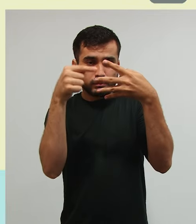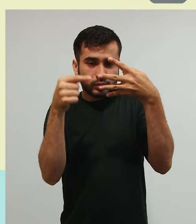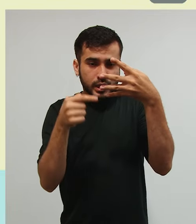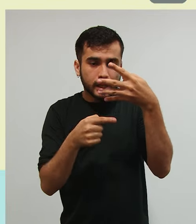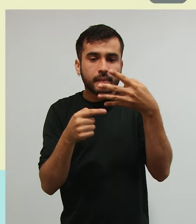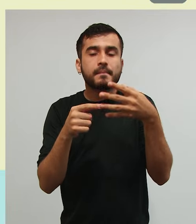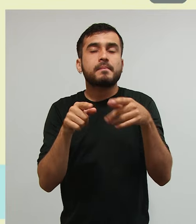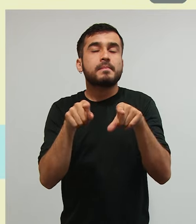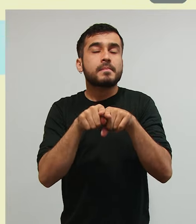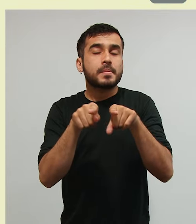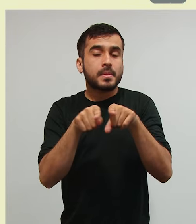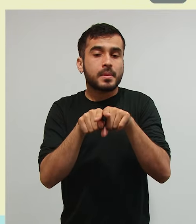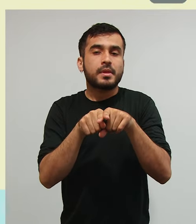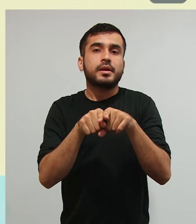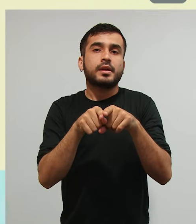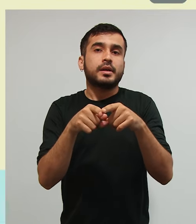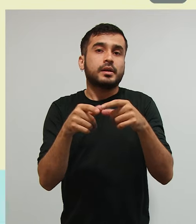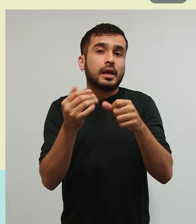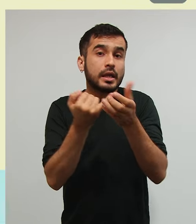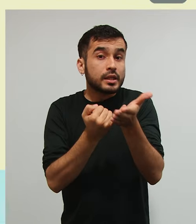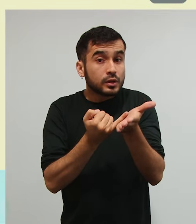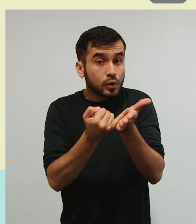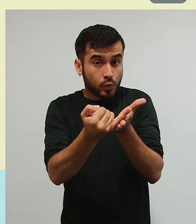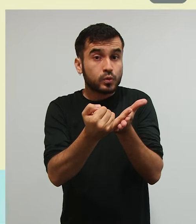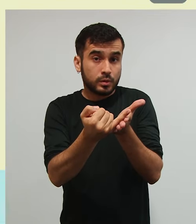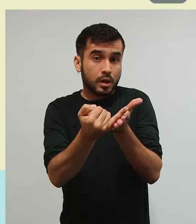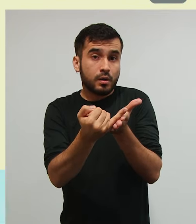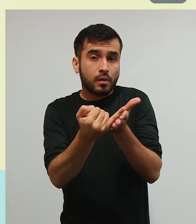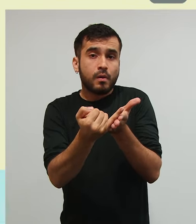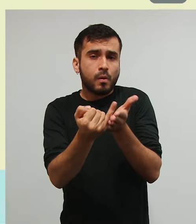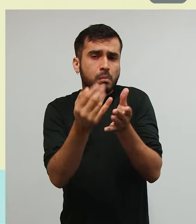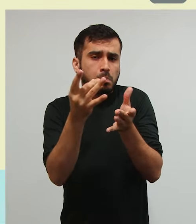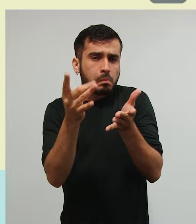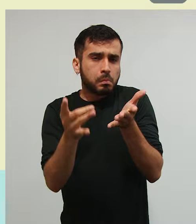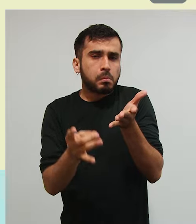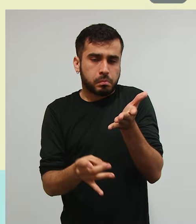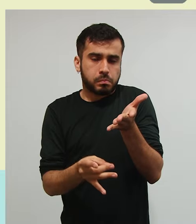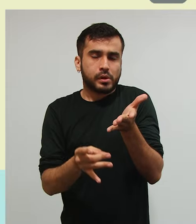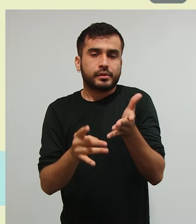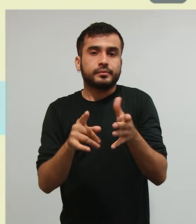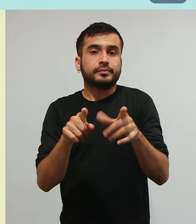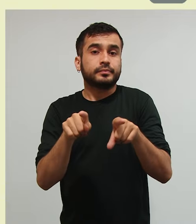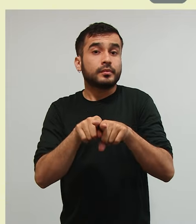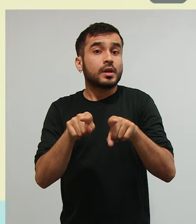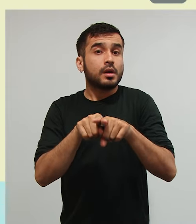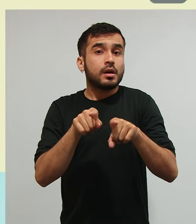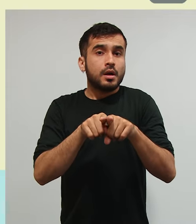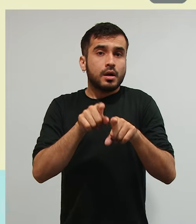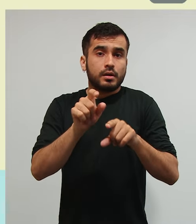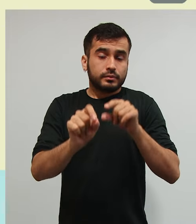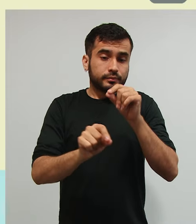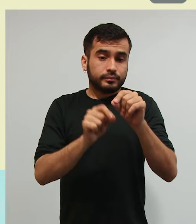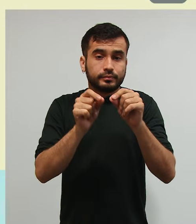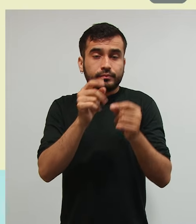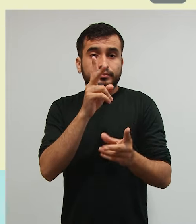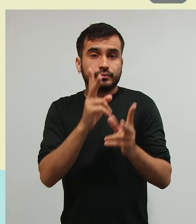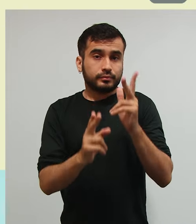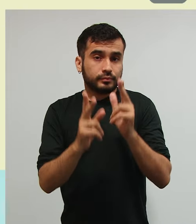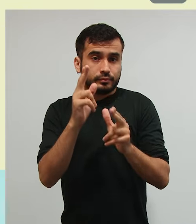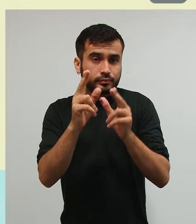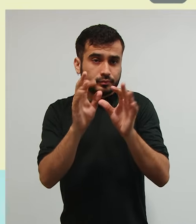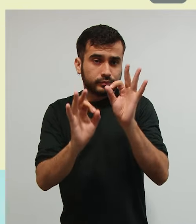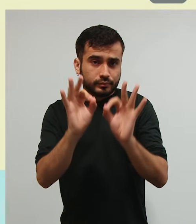o sumário, também já foi trabalhado a introdução, os elementos da introdução.